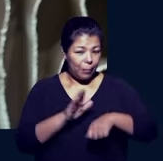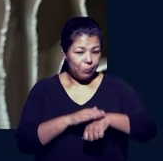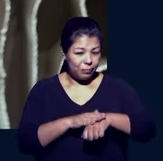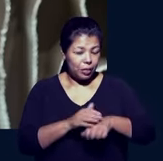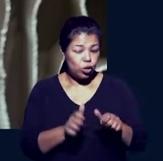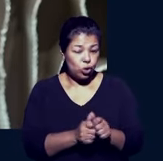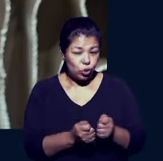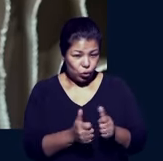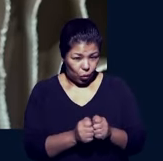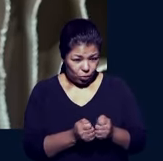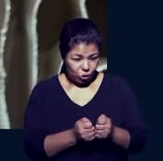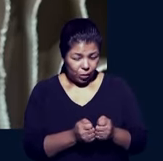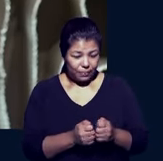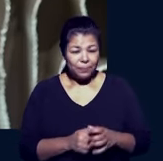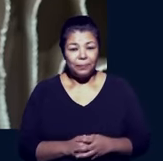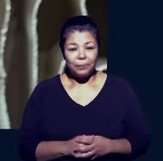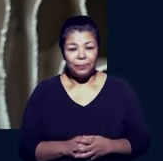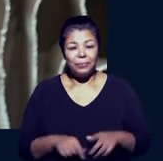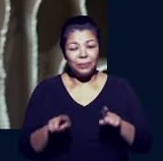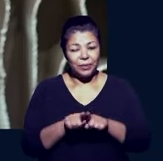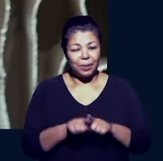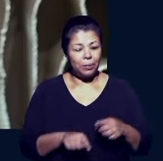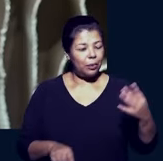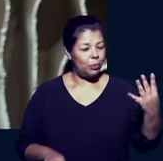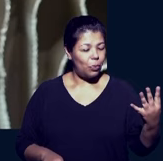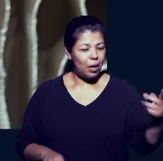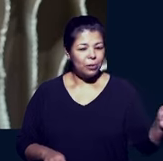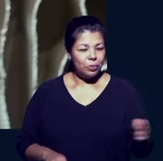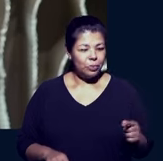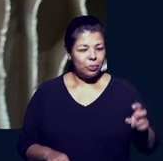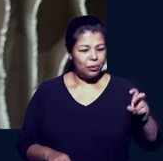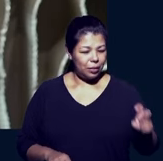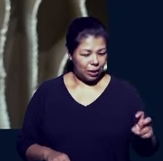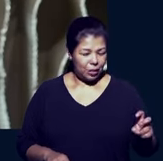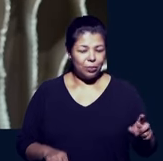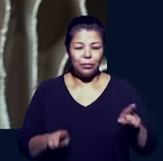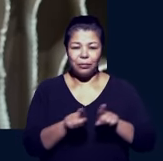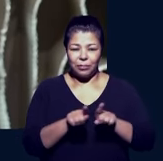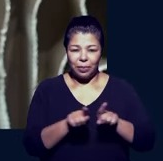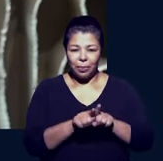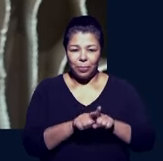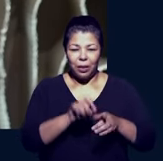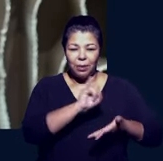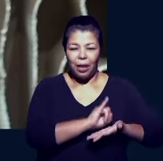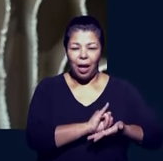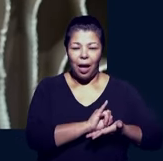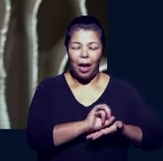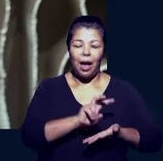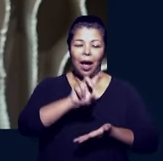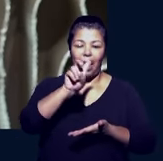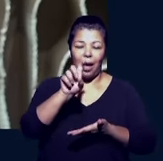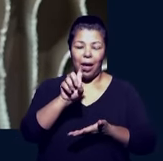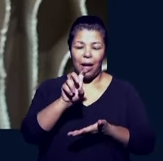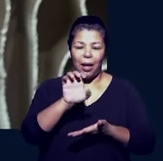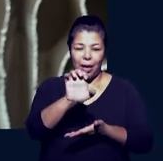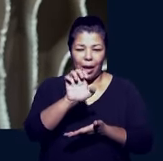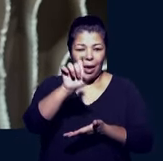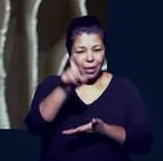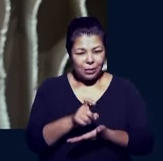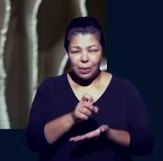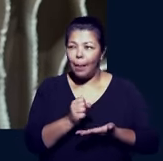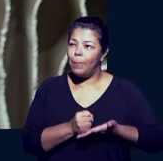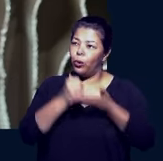mundo inteiro e 45 do crescimento da exportação nos últimos 13 anos de soja no mundo